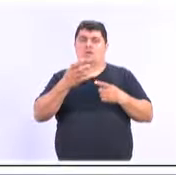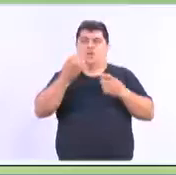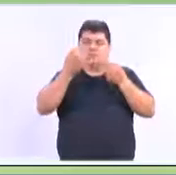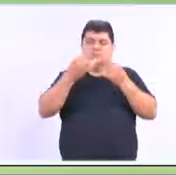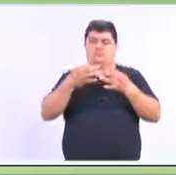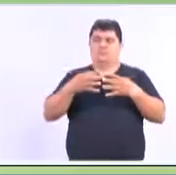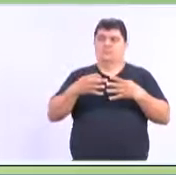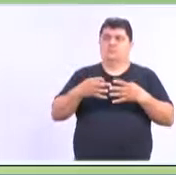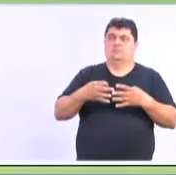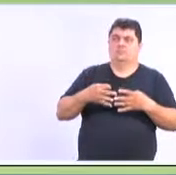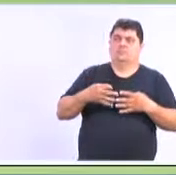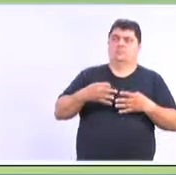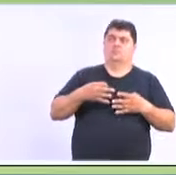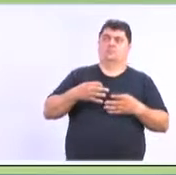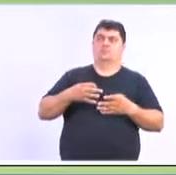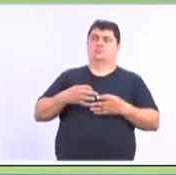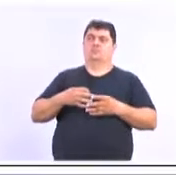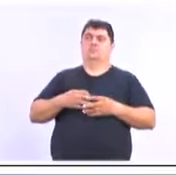aqui.